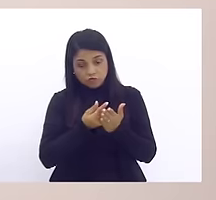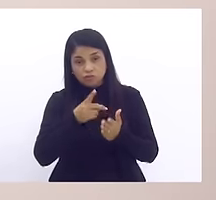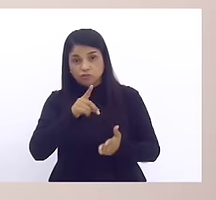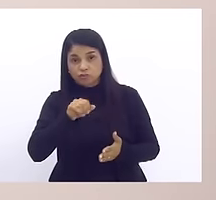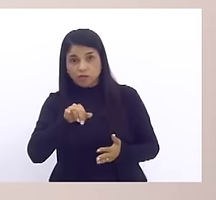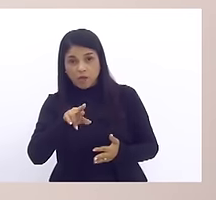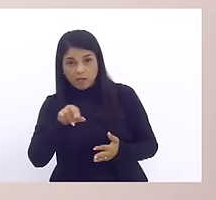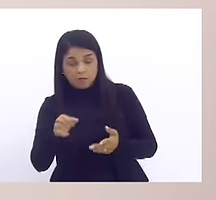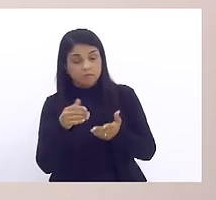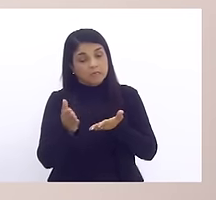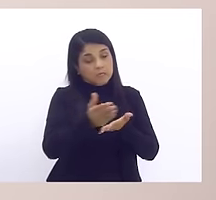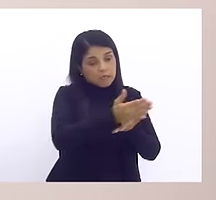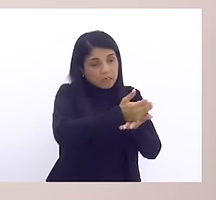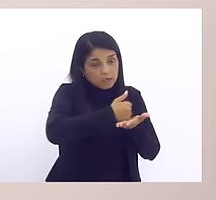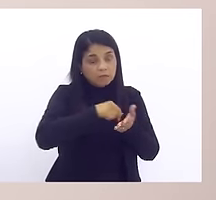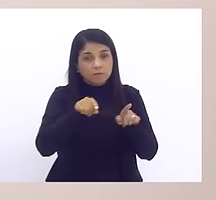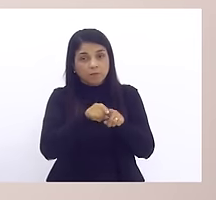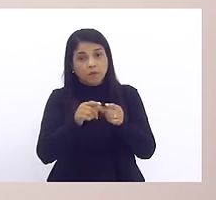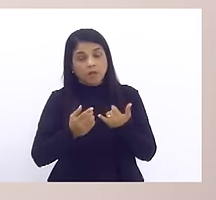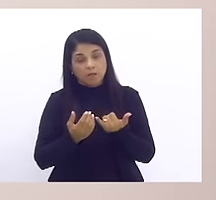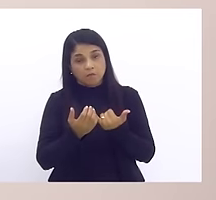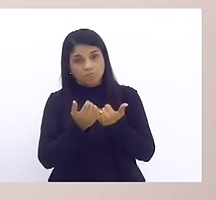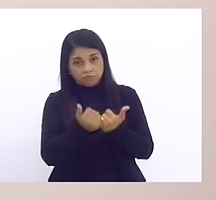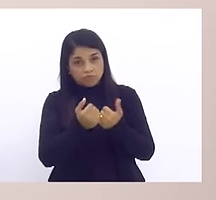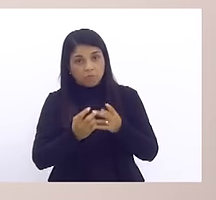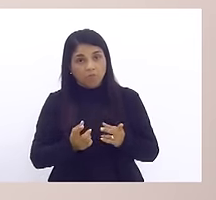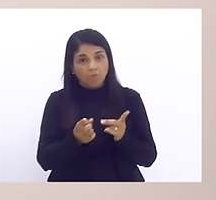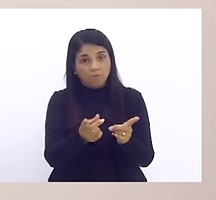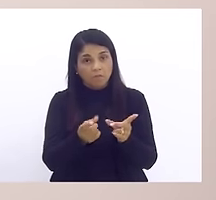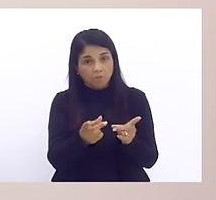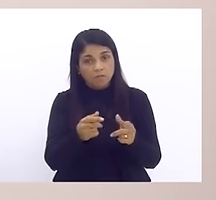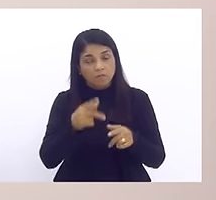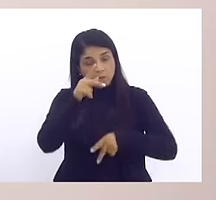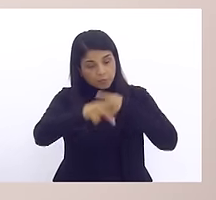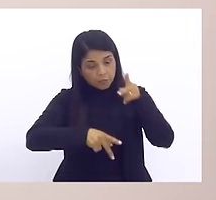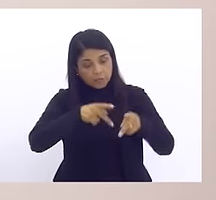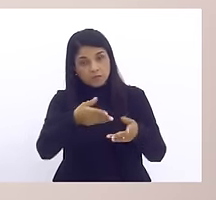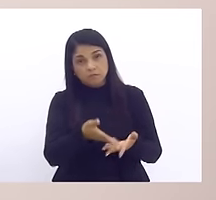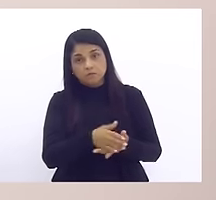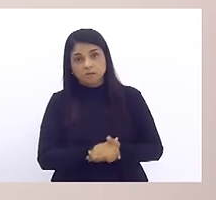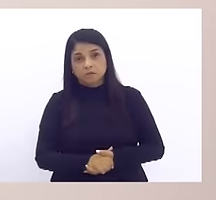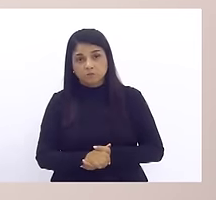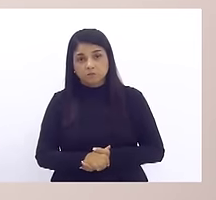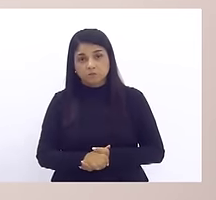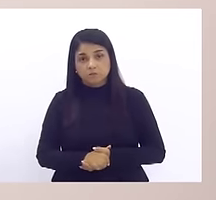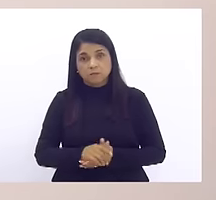e ela arrecada vendendo o patrimônio da população